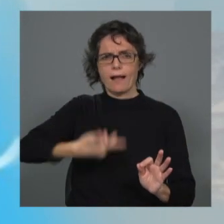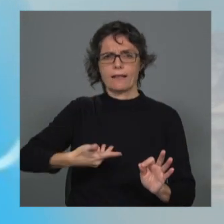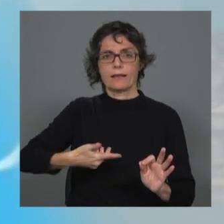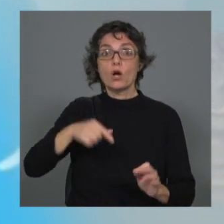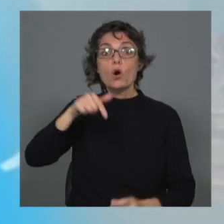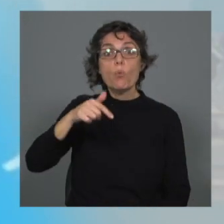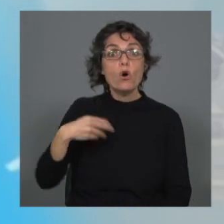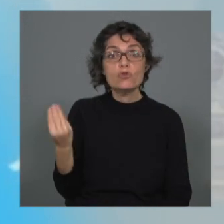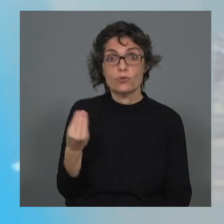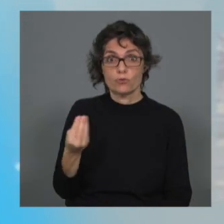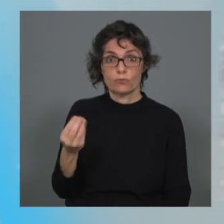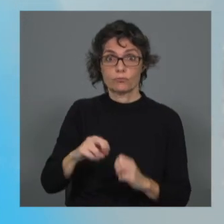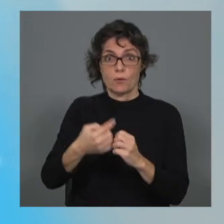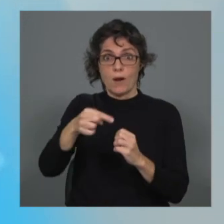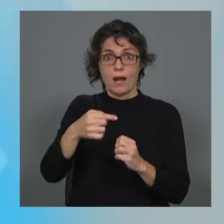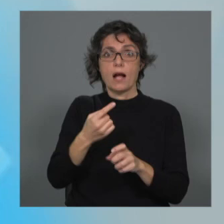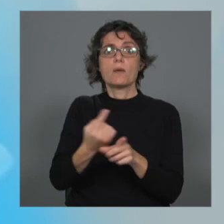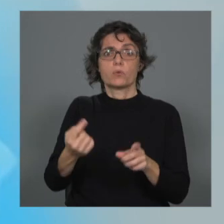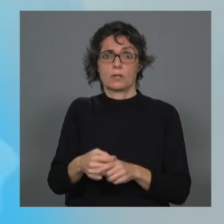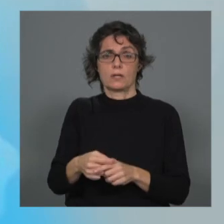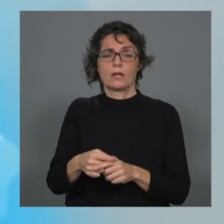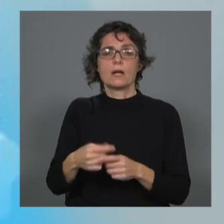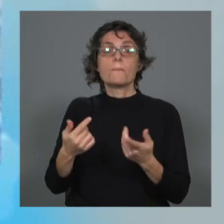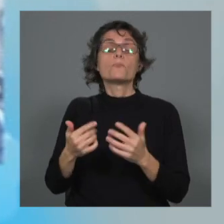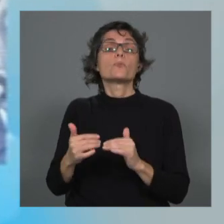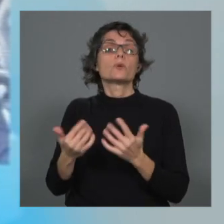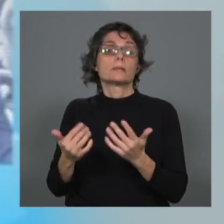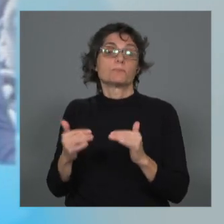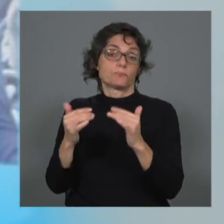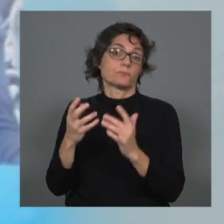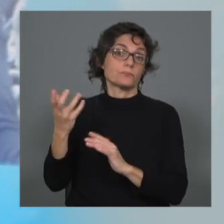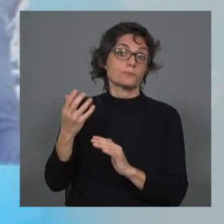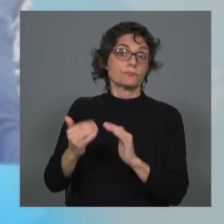maiores problemas. Porquê? Porque têm níveis culturais mais elevados. Porque,